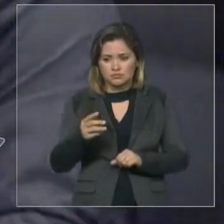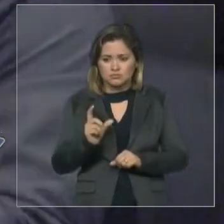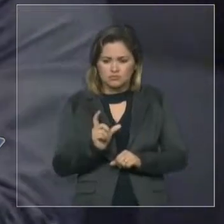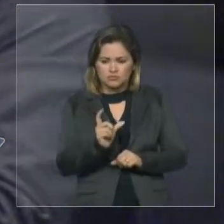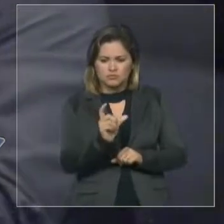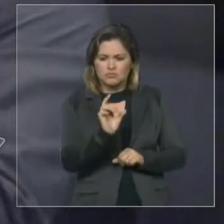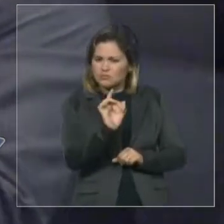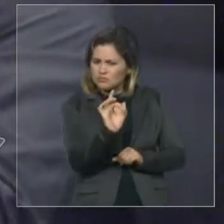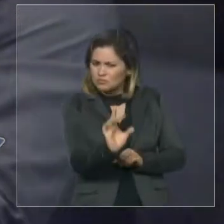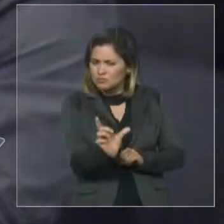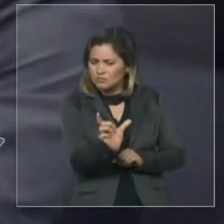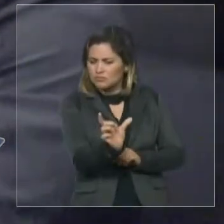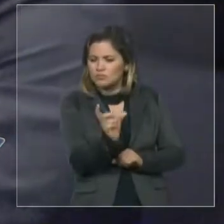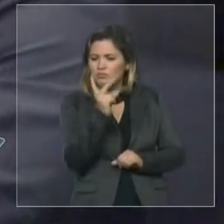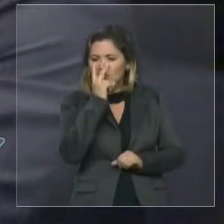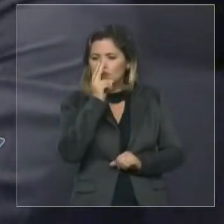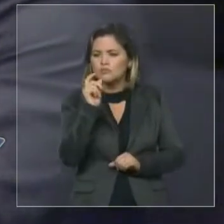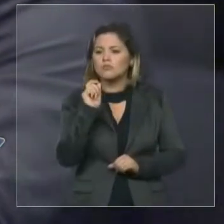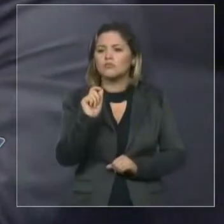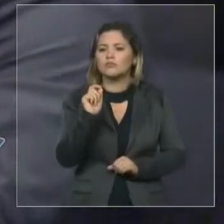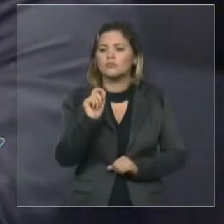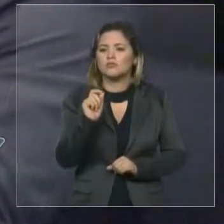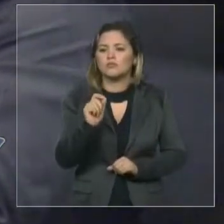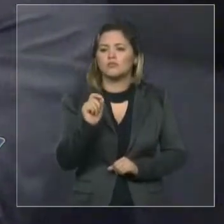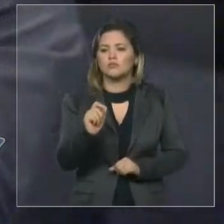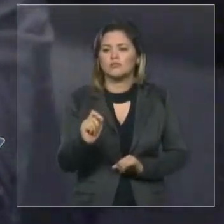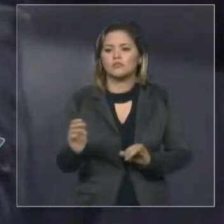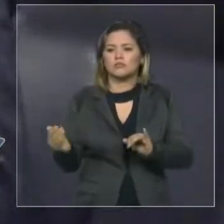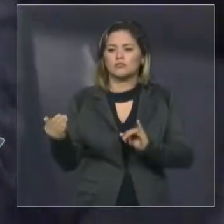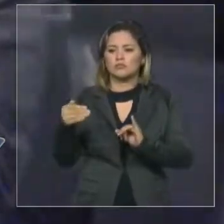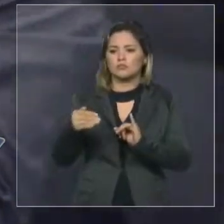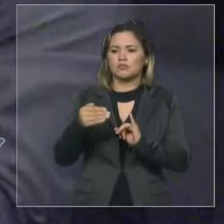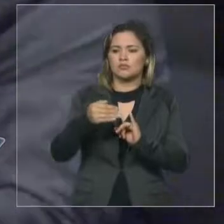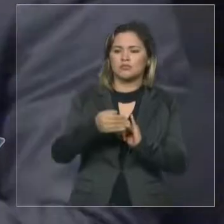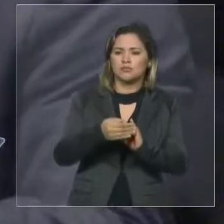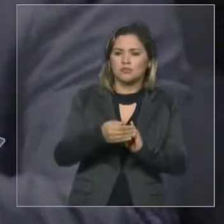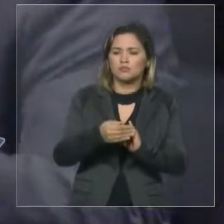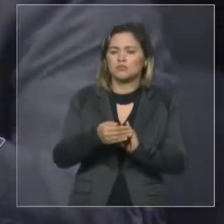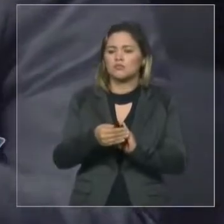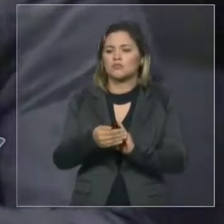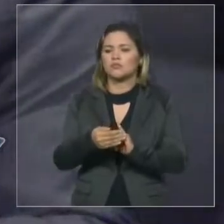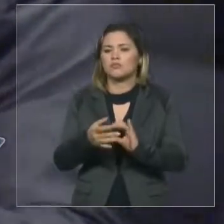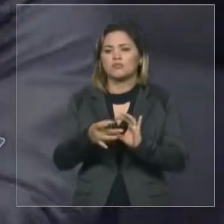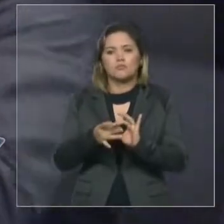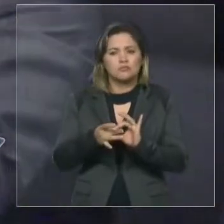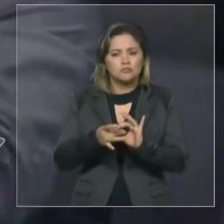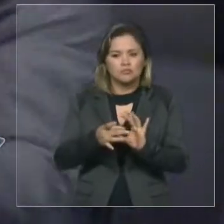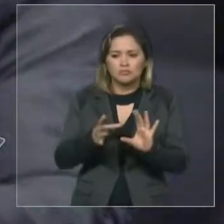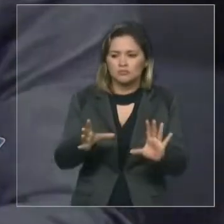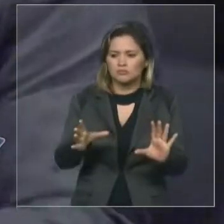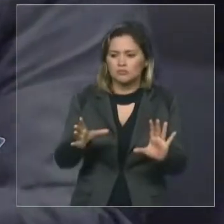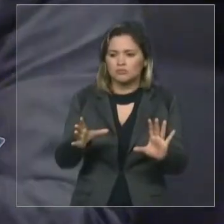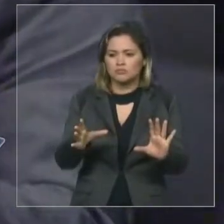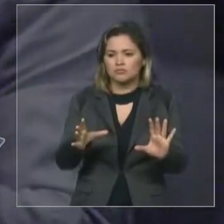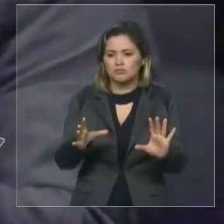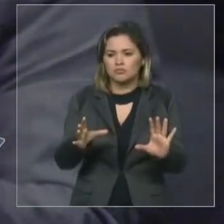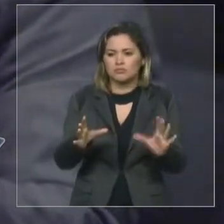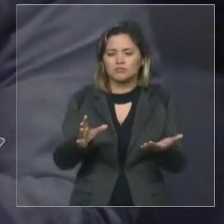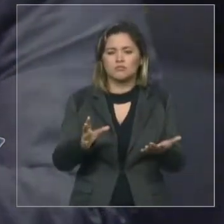que a EMAP, que o Porto, vai ser autorizado a alienar qualquer bem do